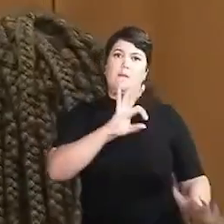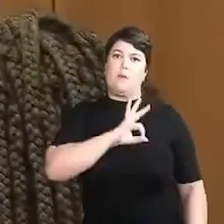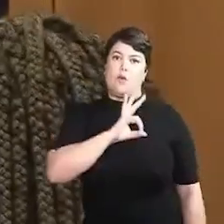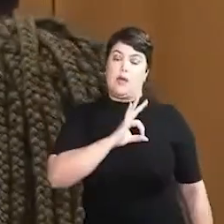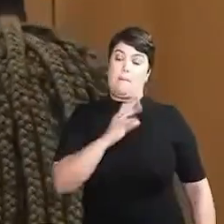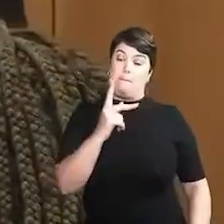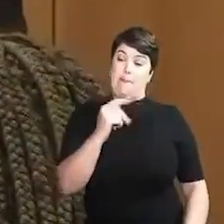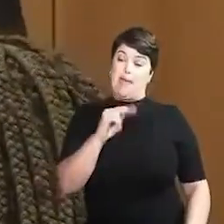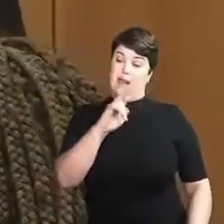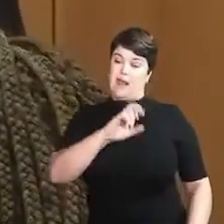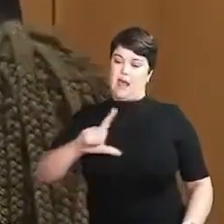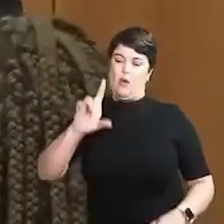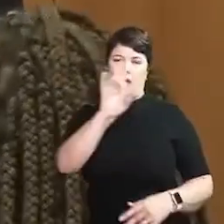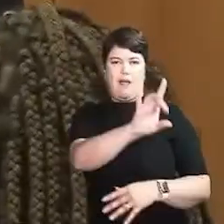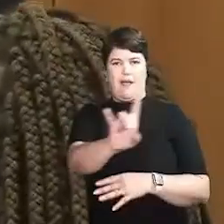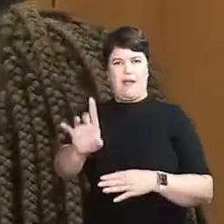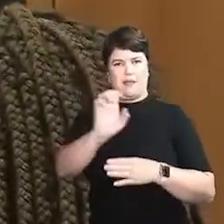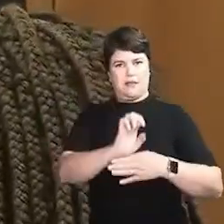nos